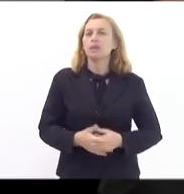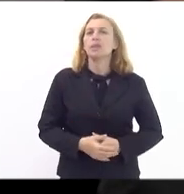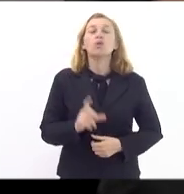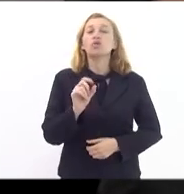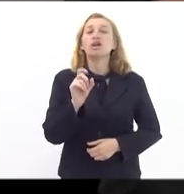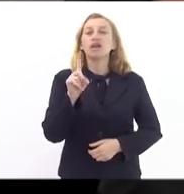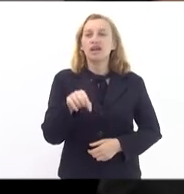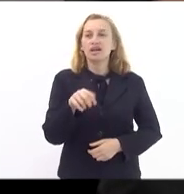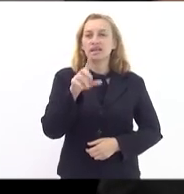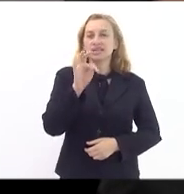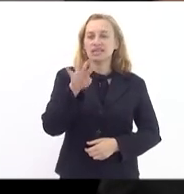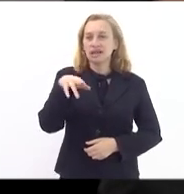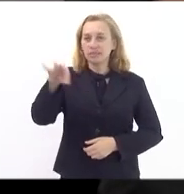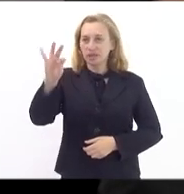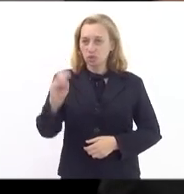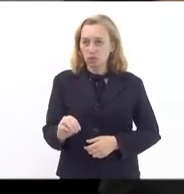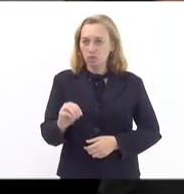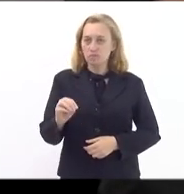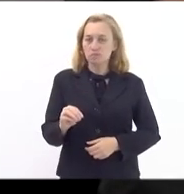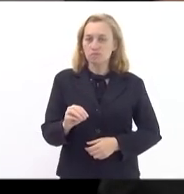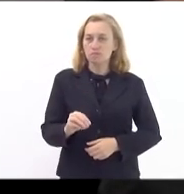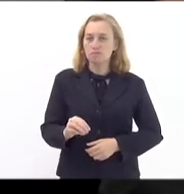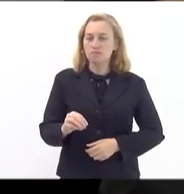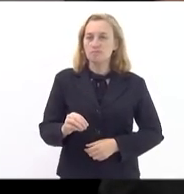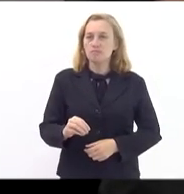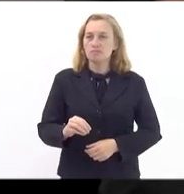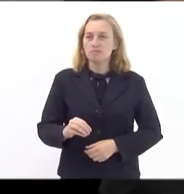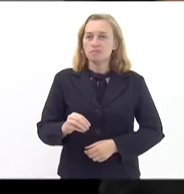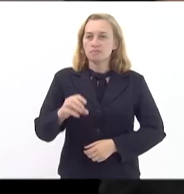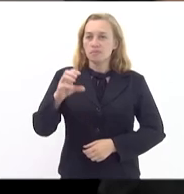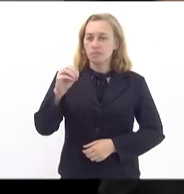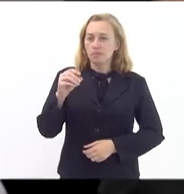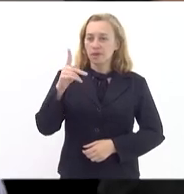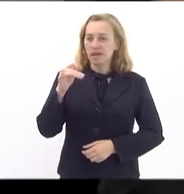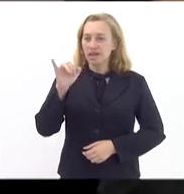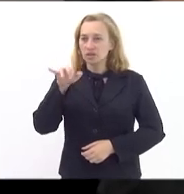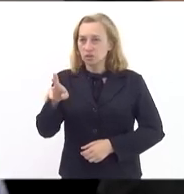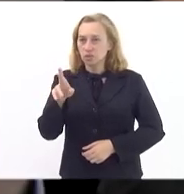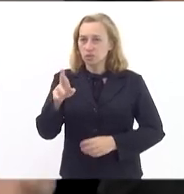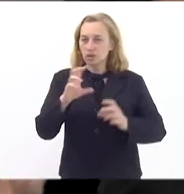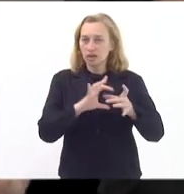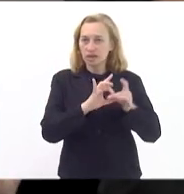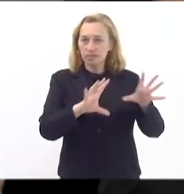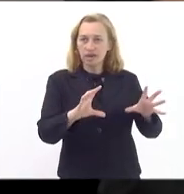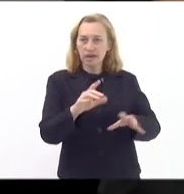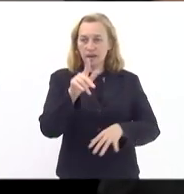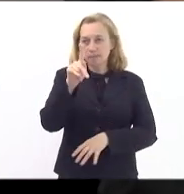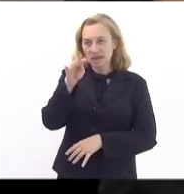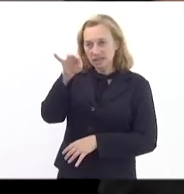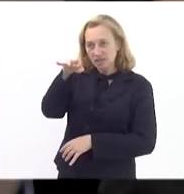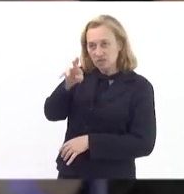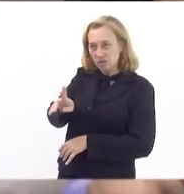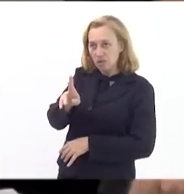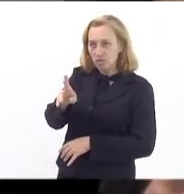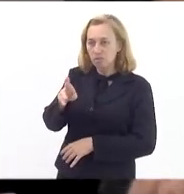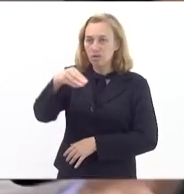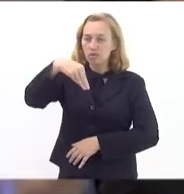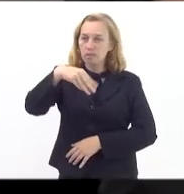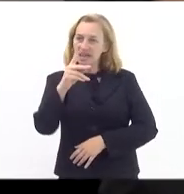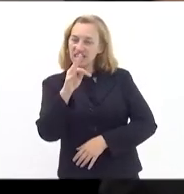licenciamento o operador do Centro de Controle autoriza plataforma a plataforma o maquinista